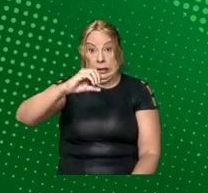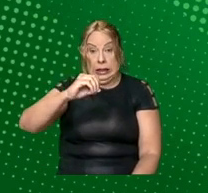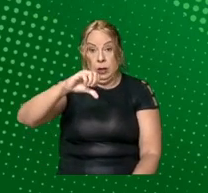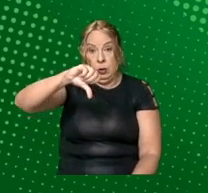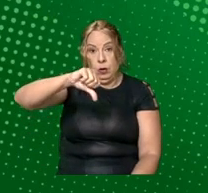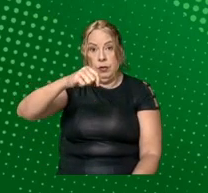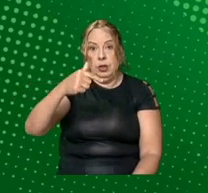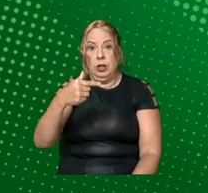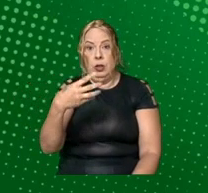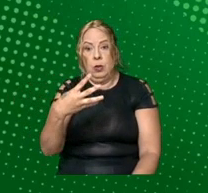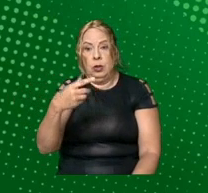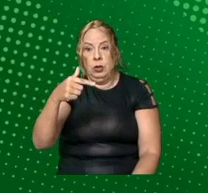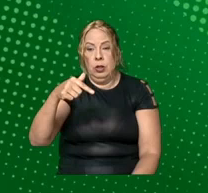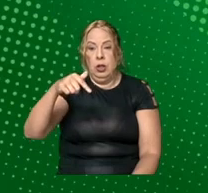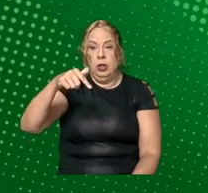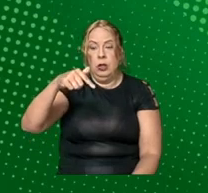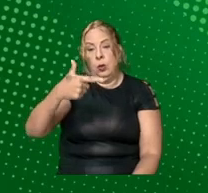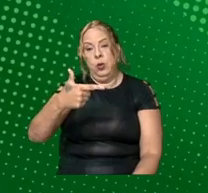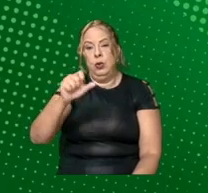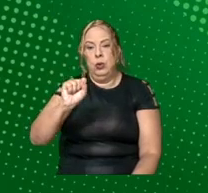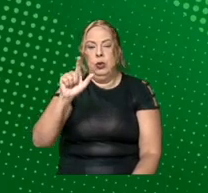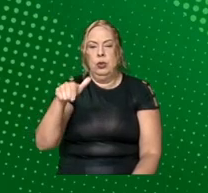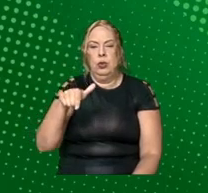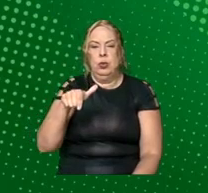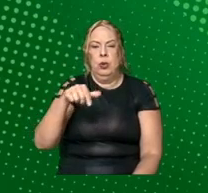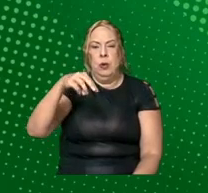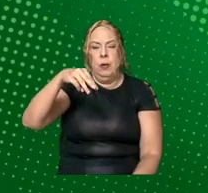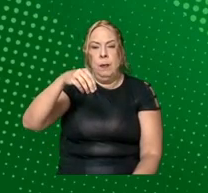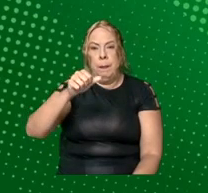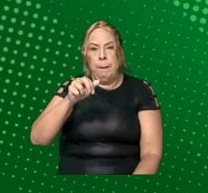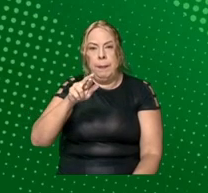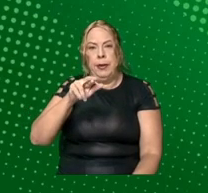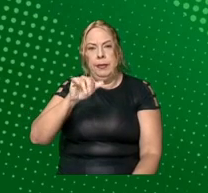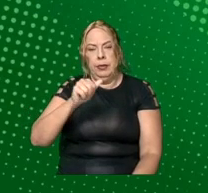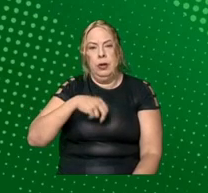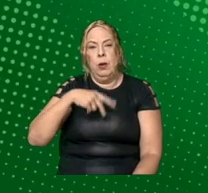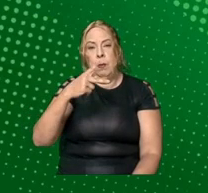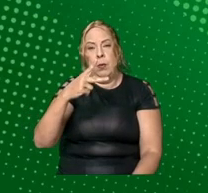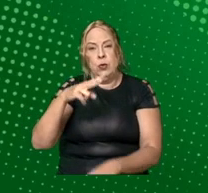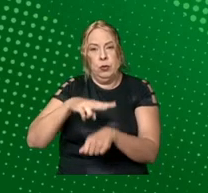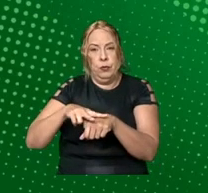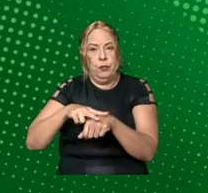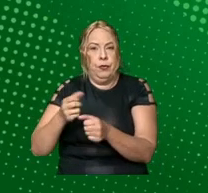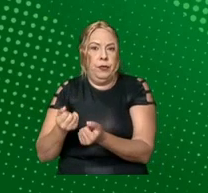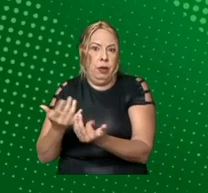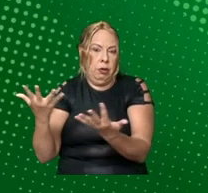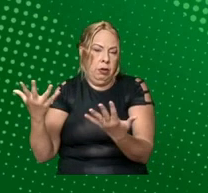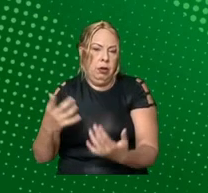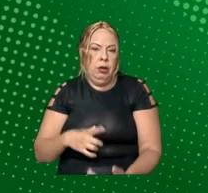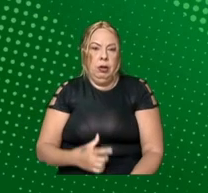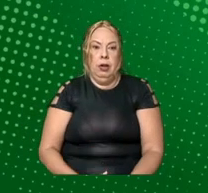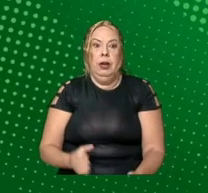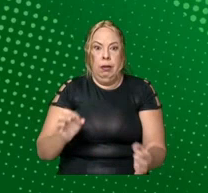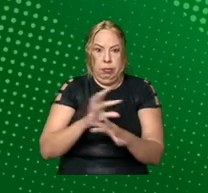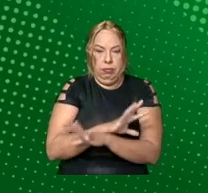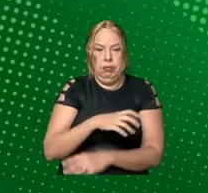097428, Josefa de Poço Verde, Barraca do Zé do Valdete. Regional Tobias Barreto. Para fechar